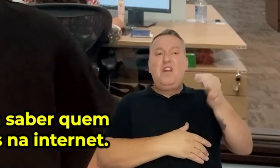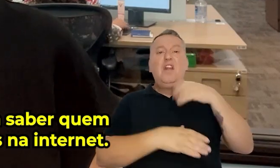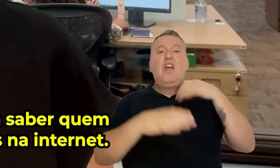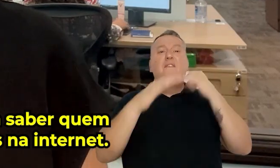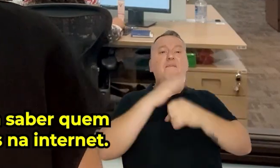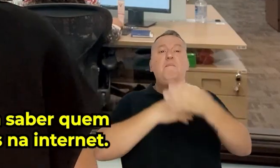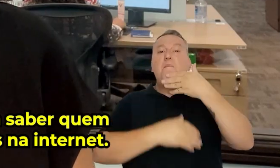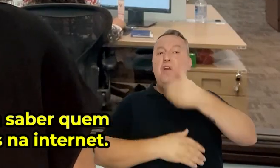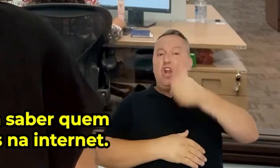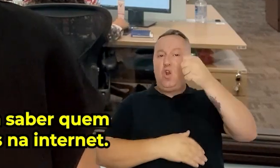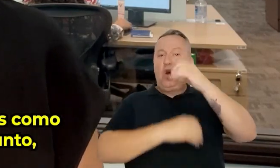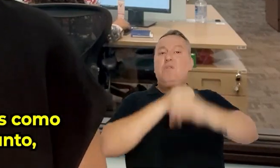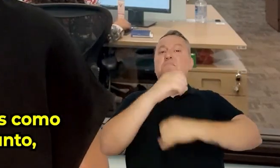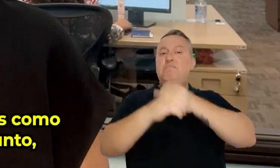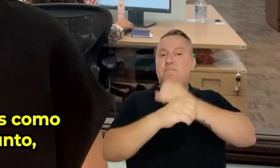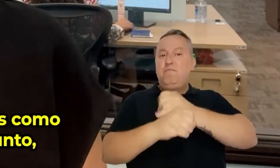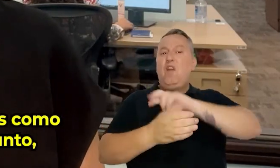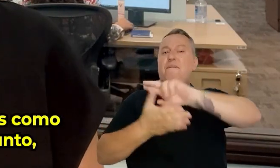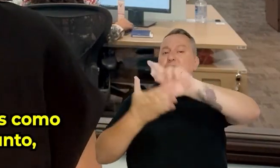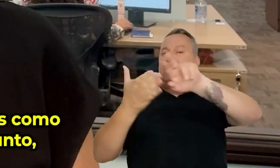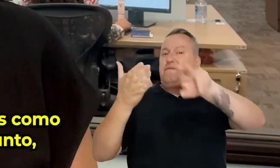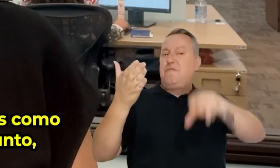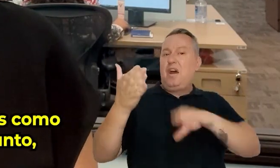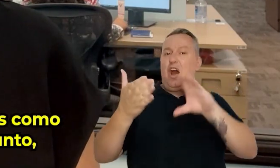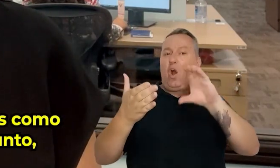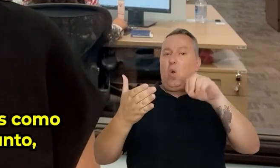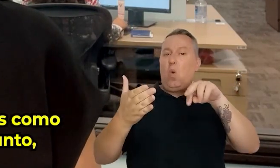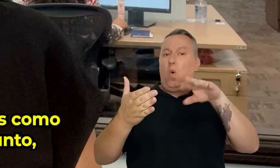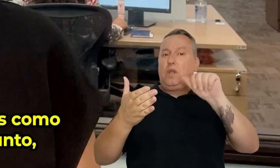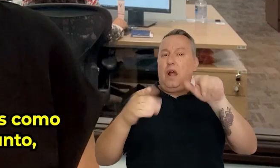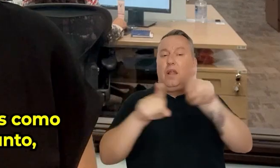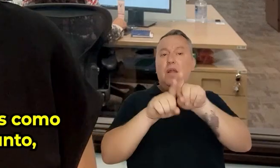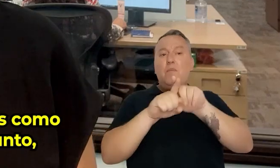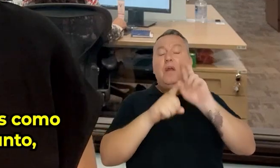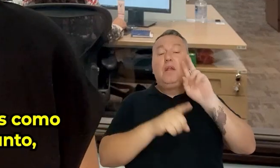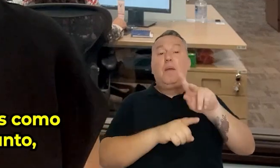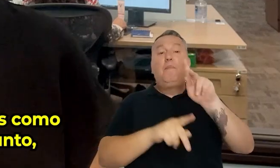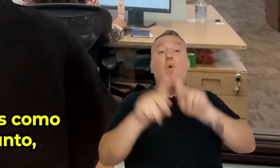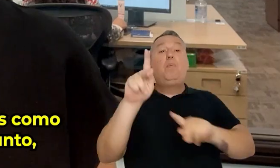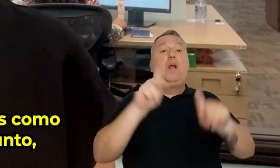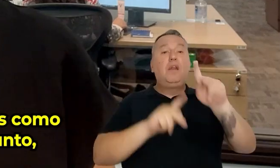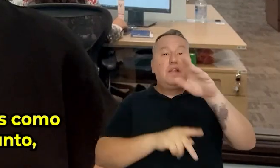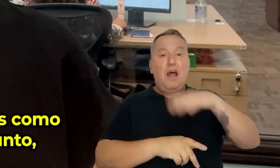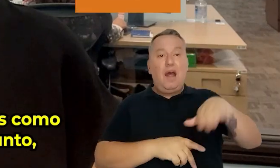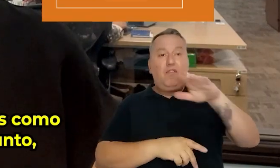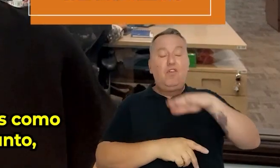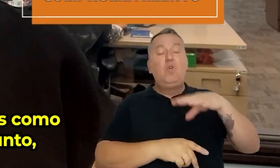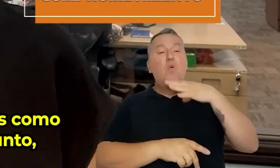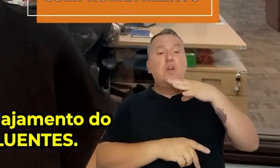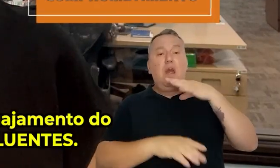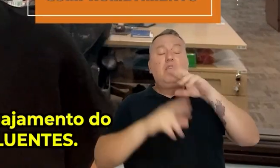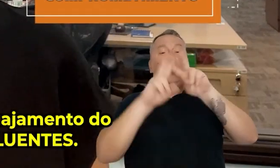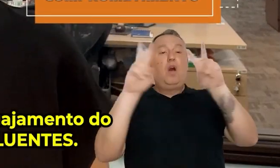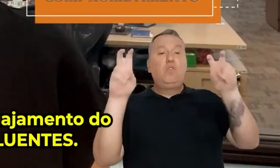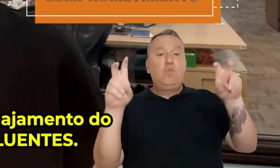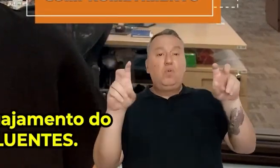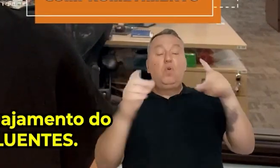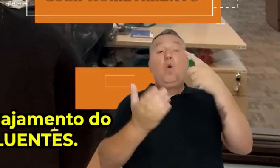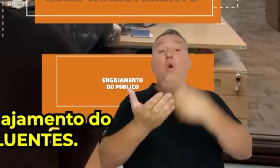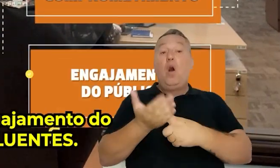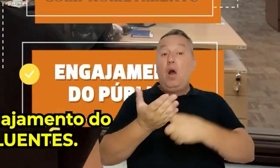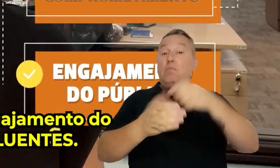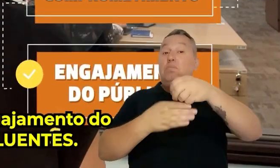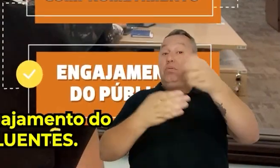de investimentos na internet. Foram várias contas usando critérios como popularidade, autoridade no assunto, comprometimento